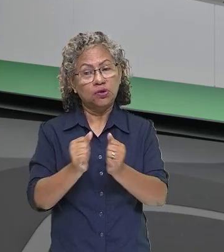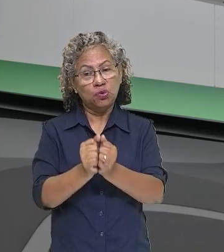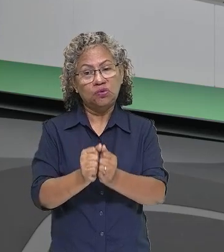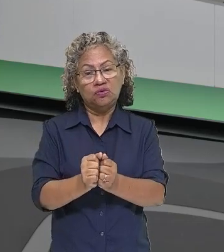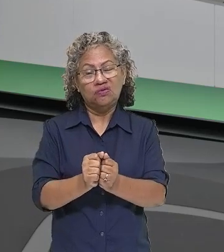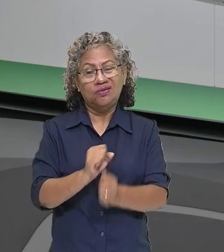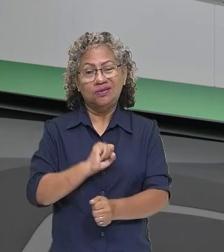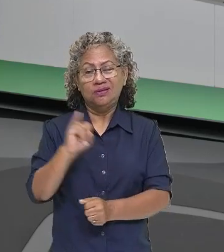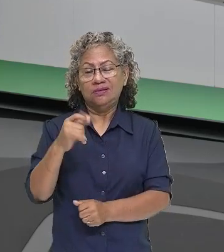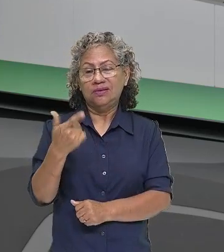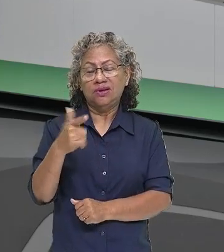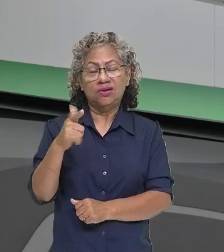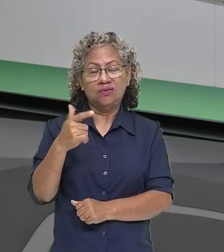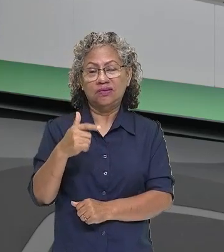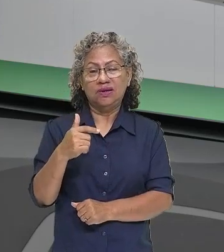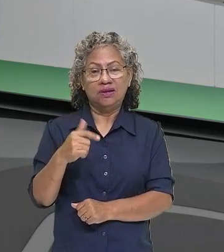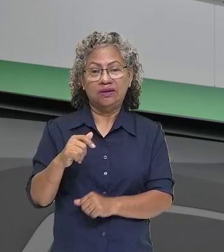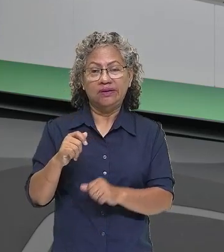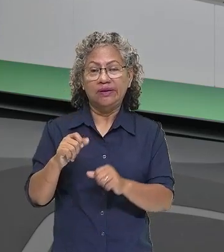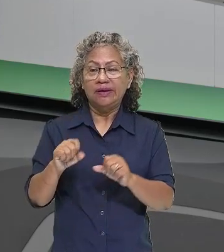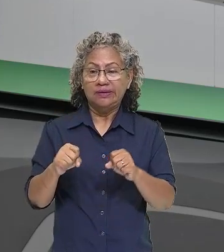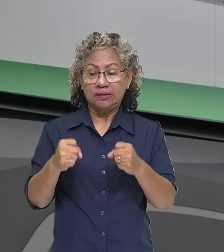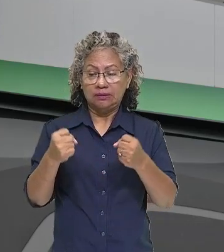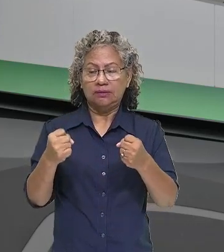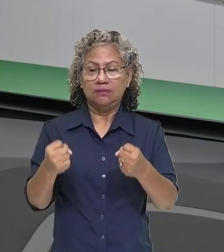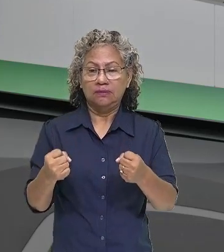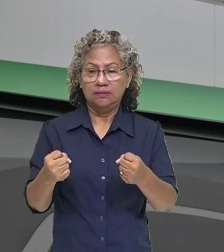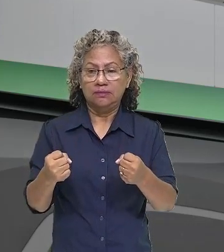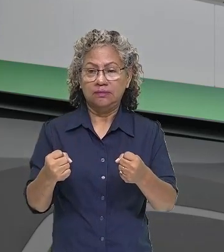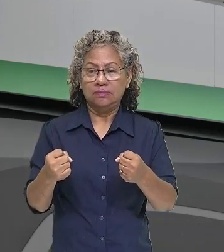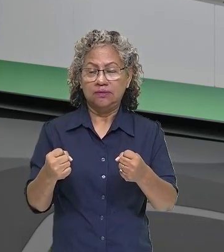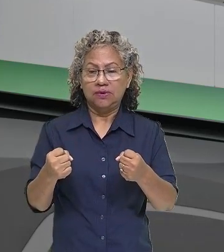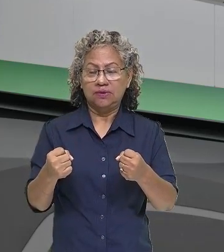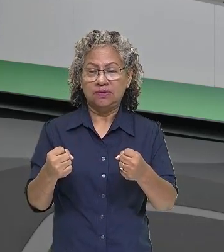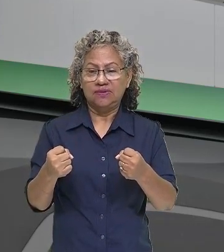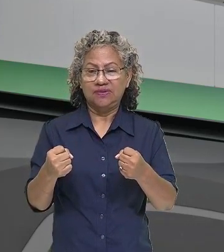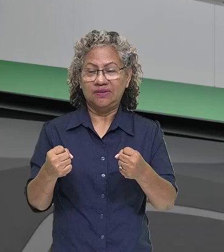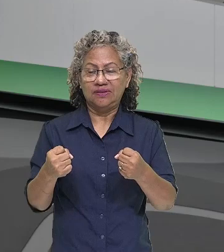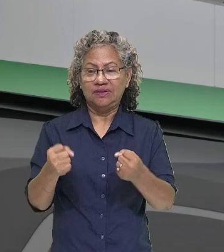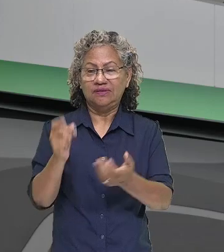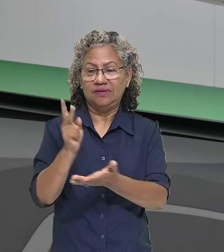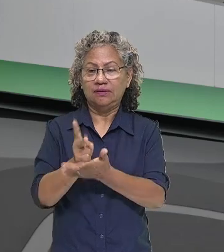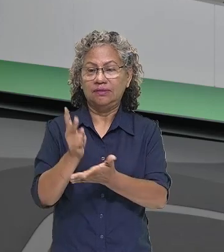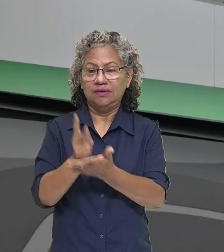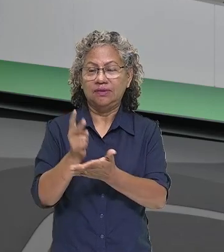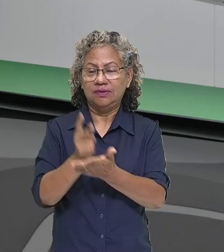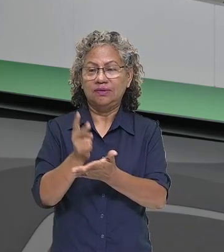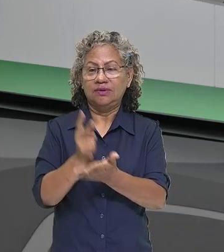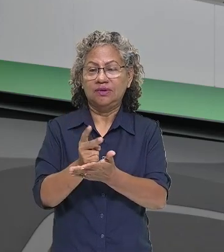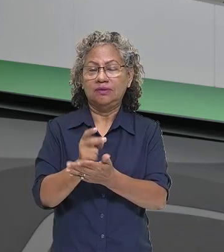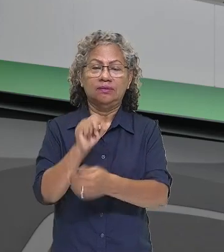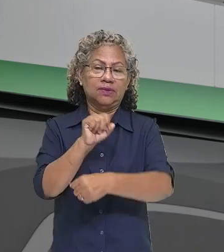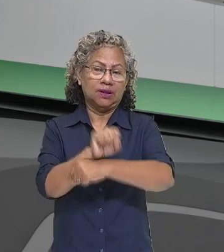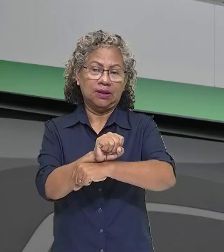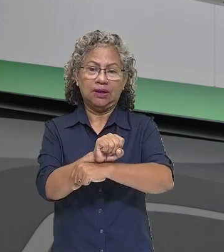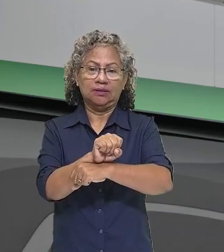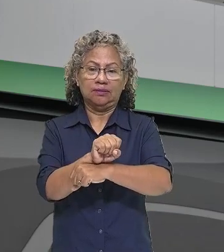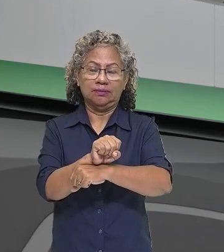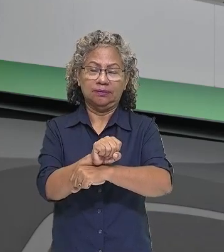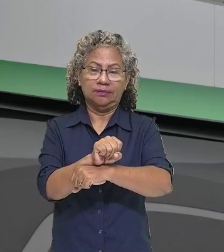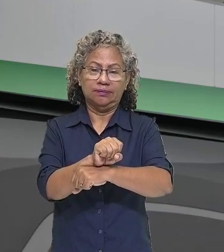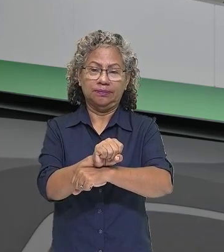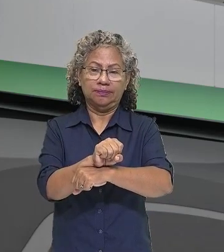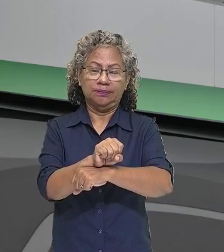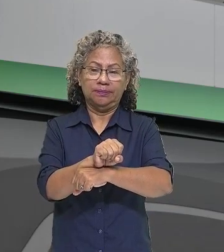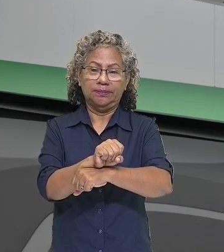força, toda vez, se eu não tiver uma força externa, ele continuará lá parado, ele vai continuar